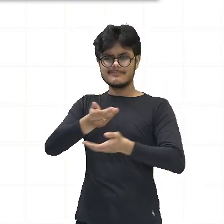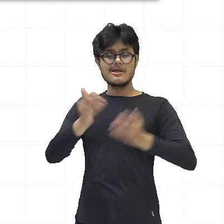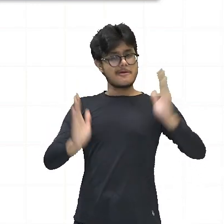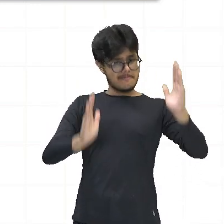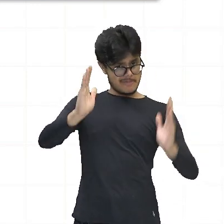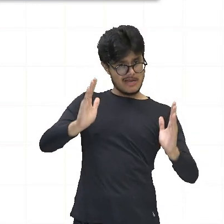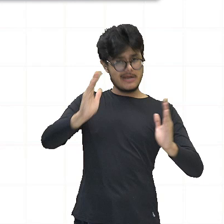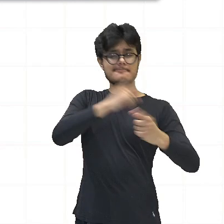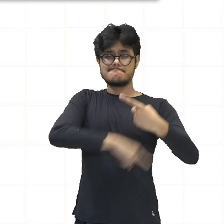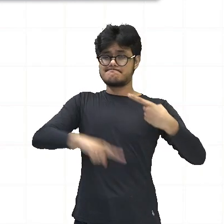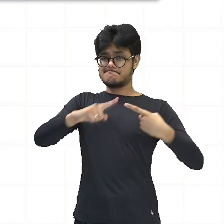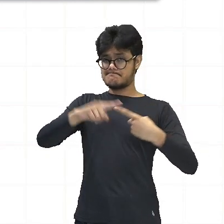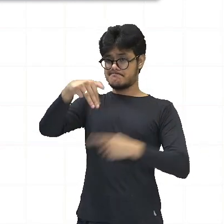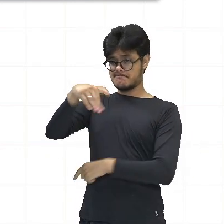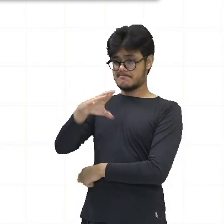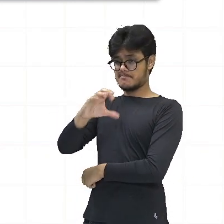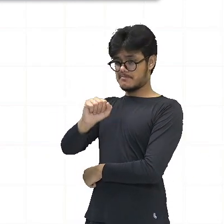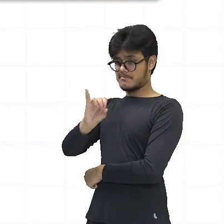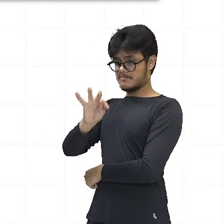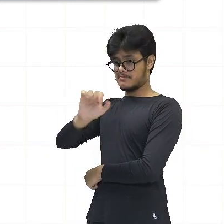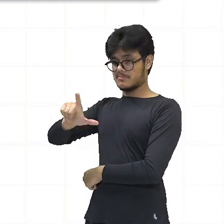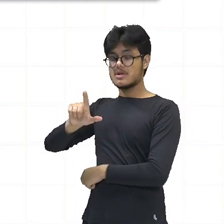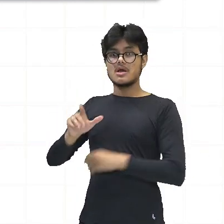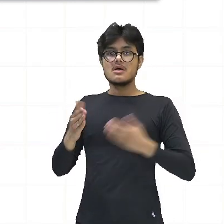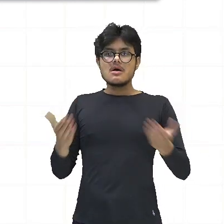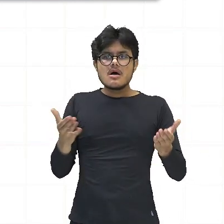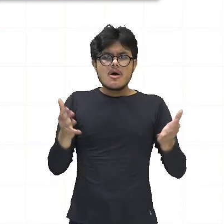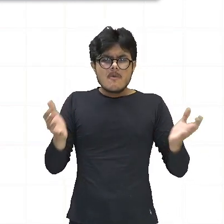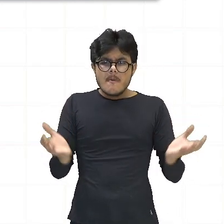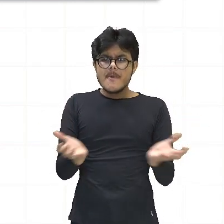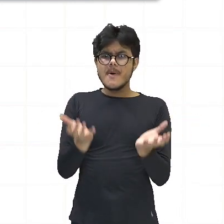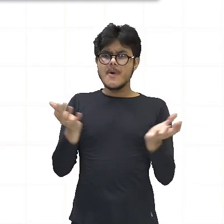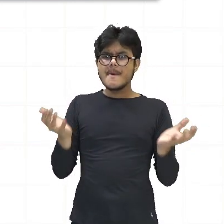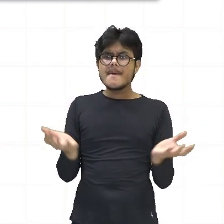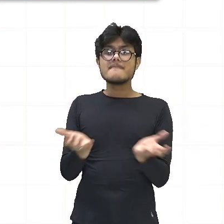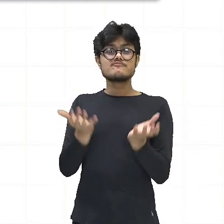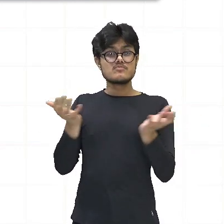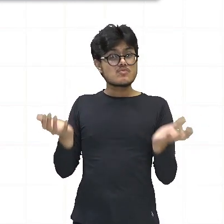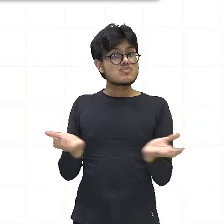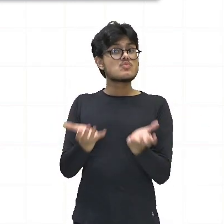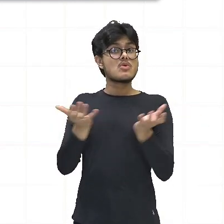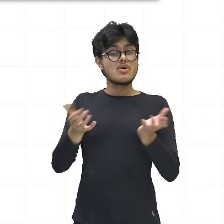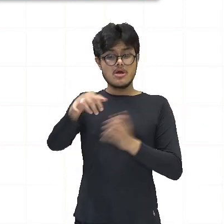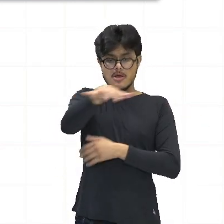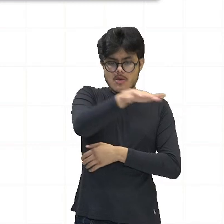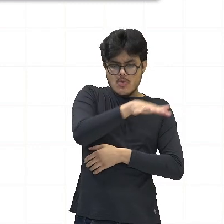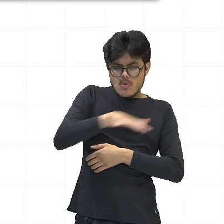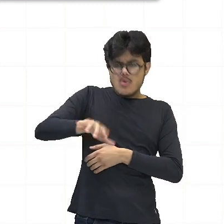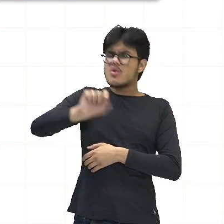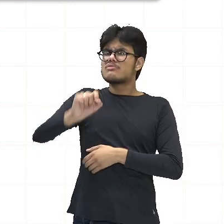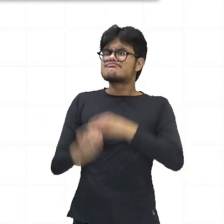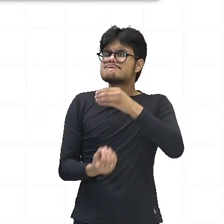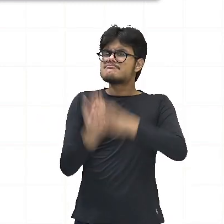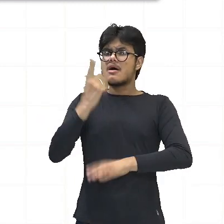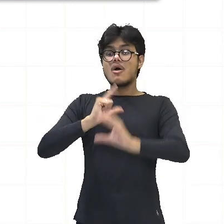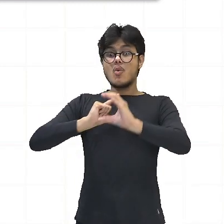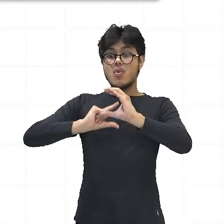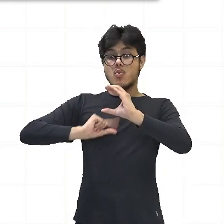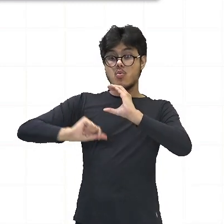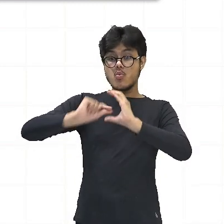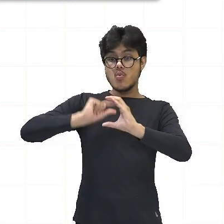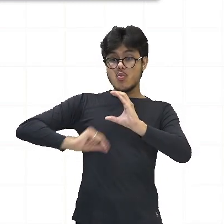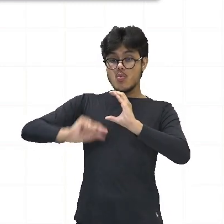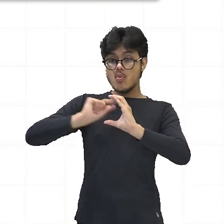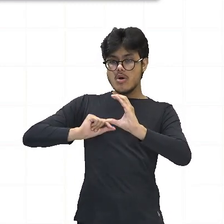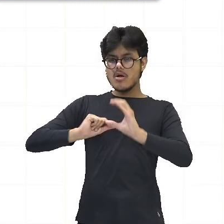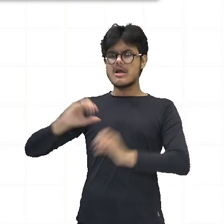período mercantilista, ele vai o quê? Impulsionar o desenvolvimento do capitalismo. Mas aí,